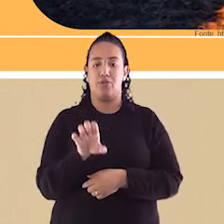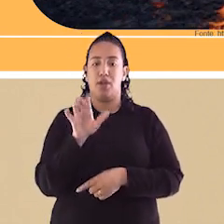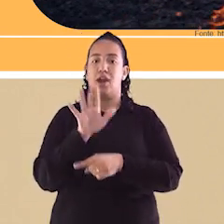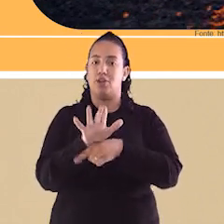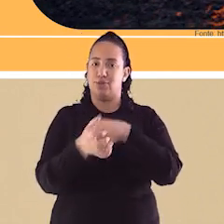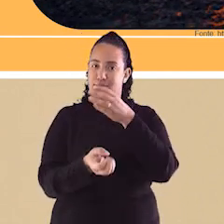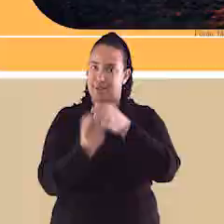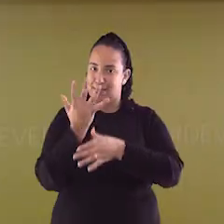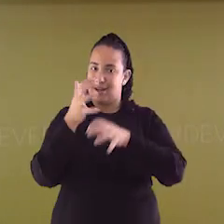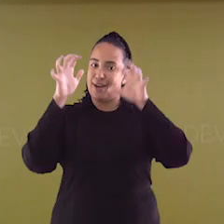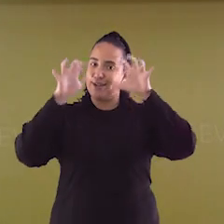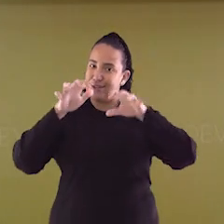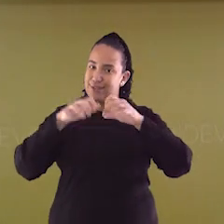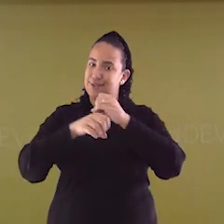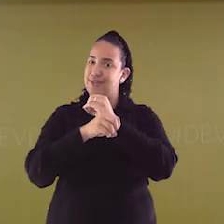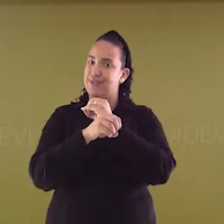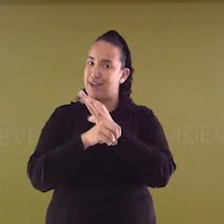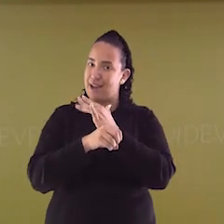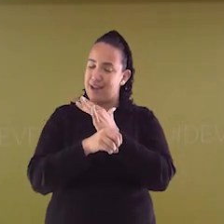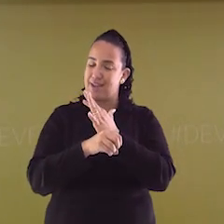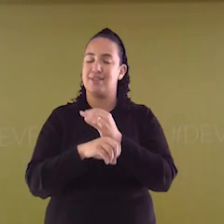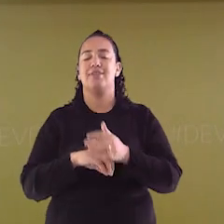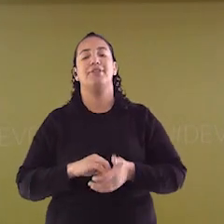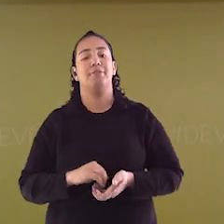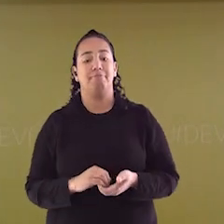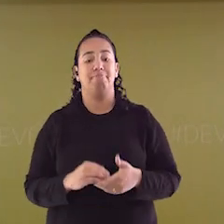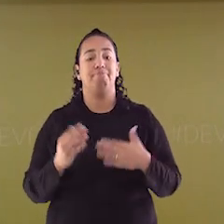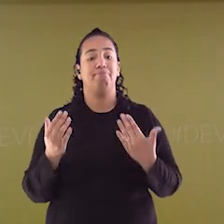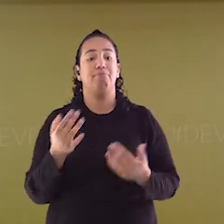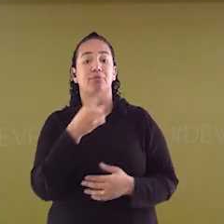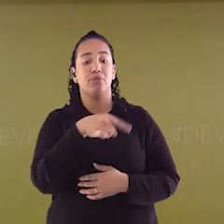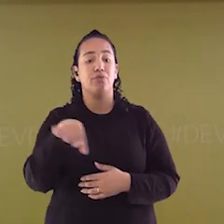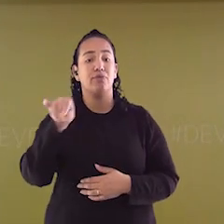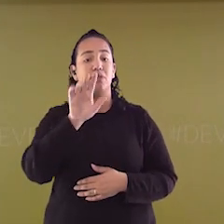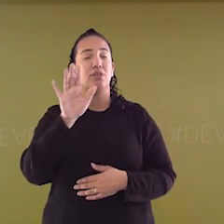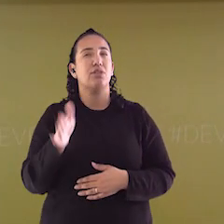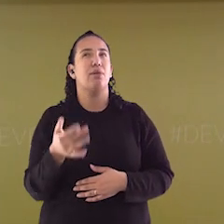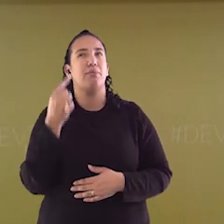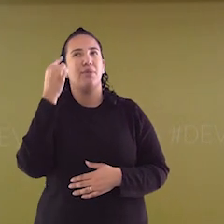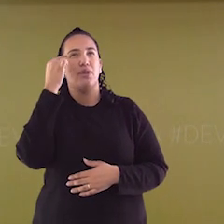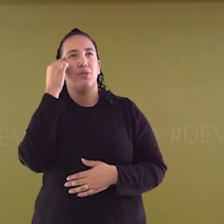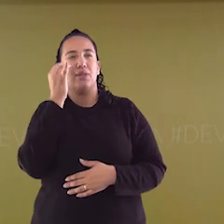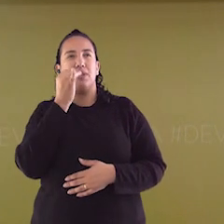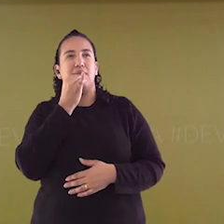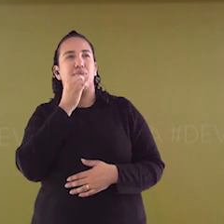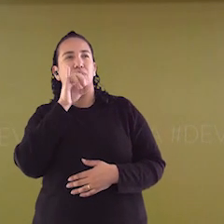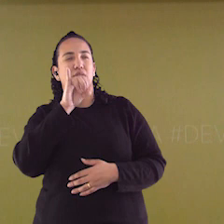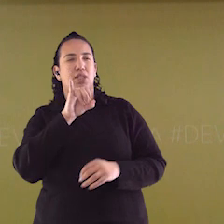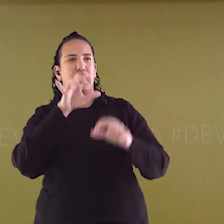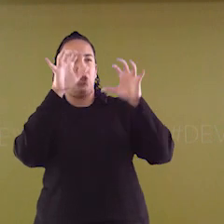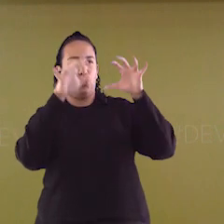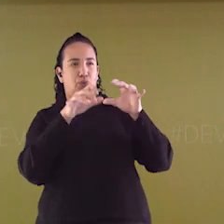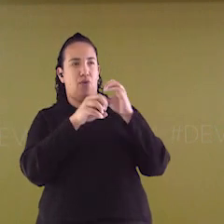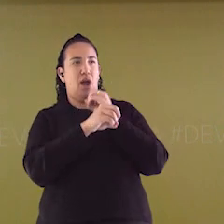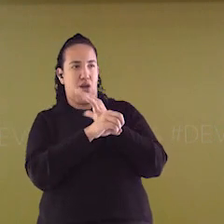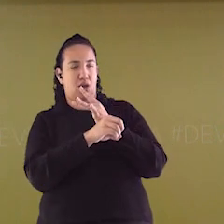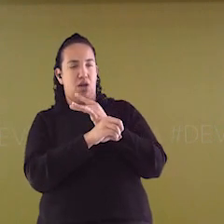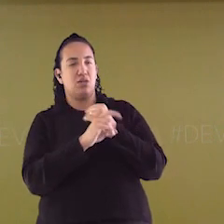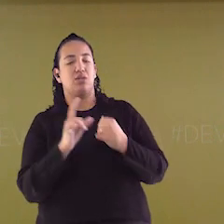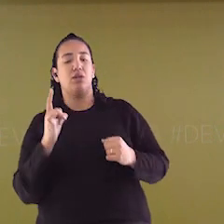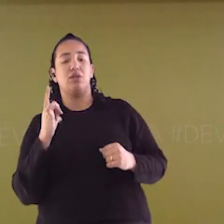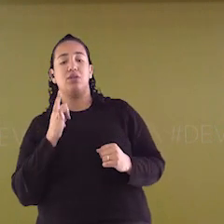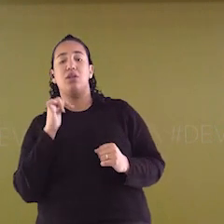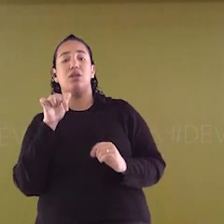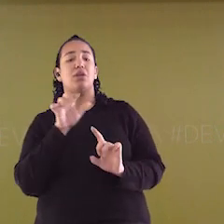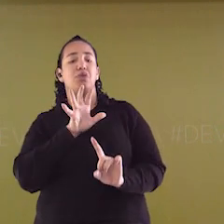ácida. Você já parou para pensar nas consequências provocadas pela chuva ácida? Esse fenômeno